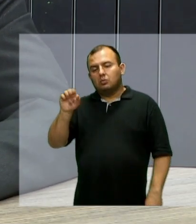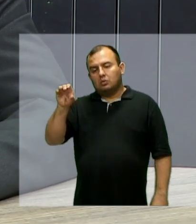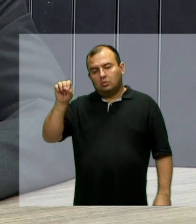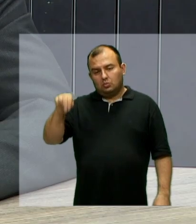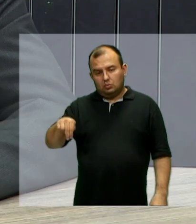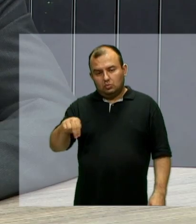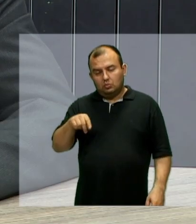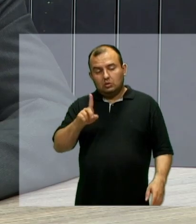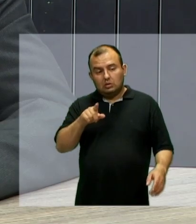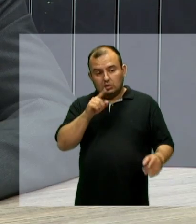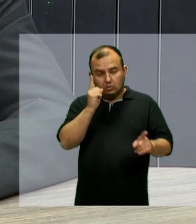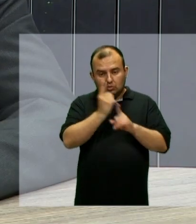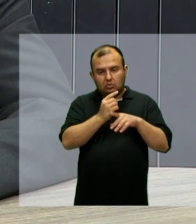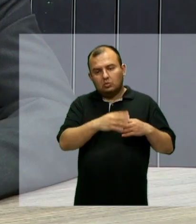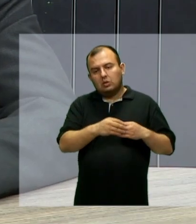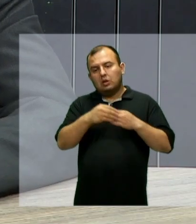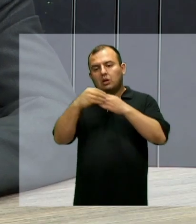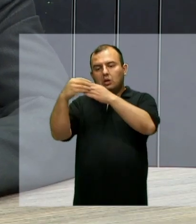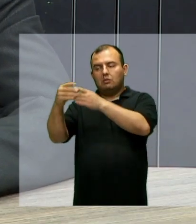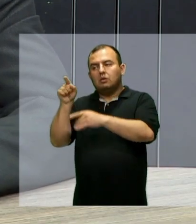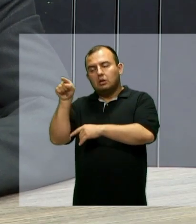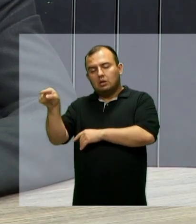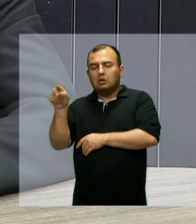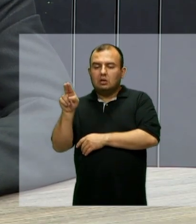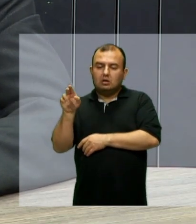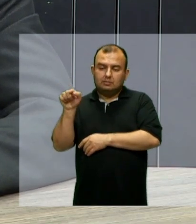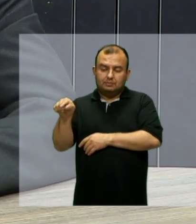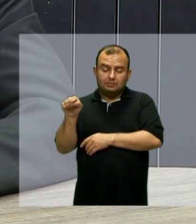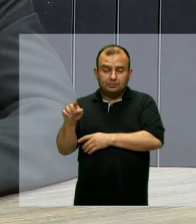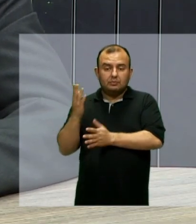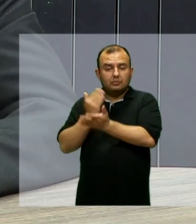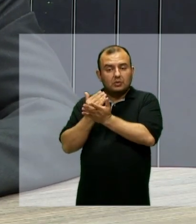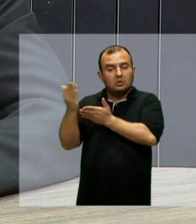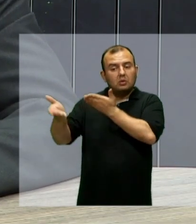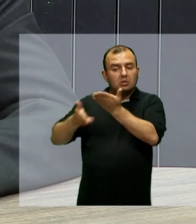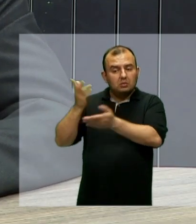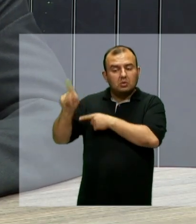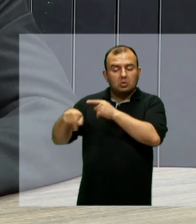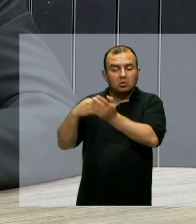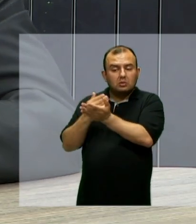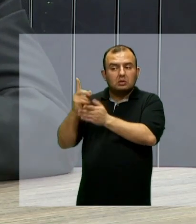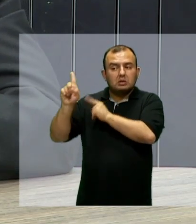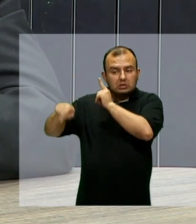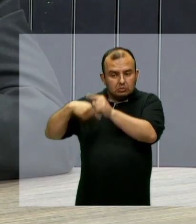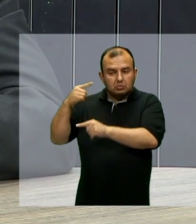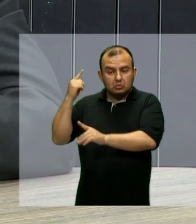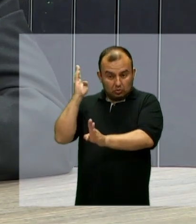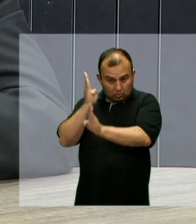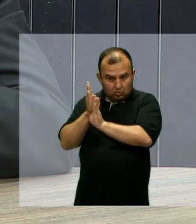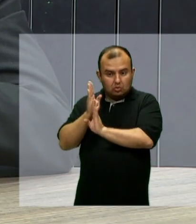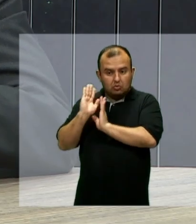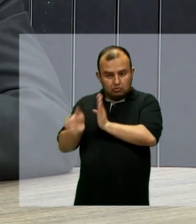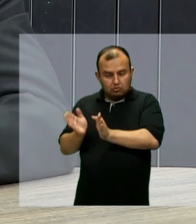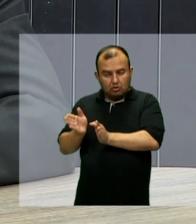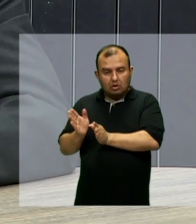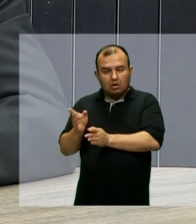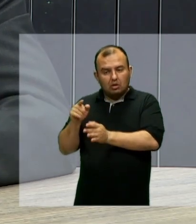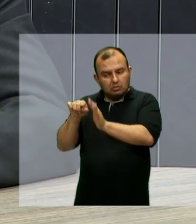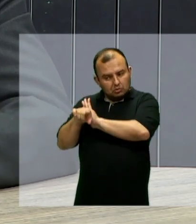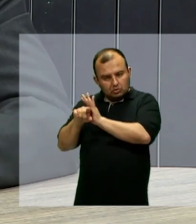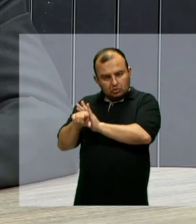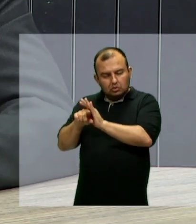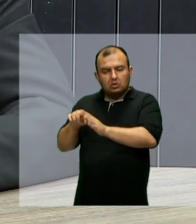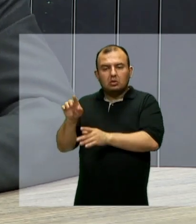Então, o tratamento se inicia após o diagnóstico, ou seja, fez a biópsia, tem a